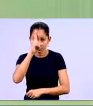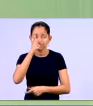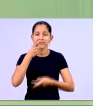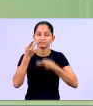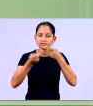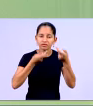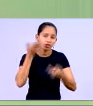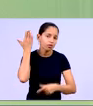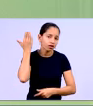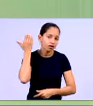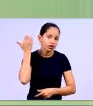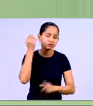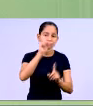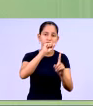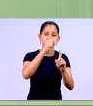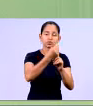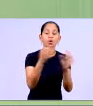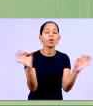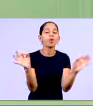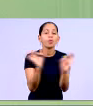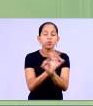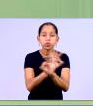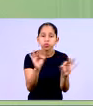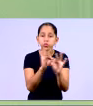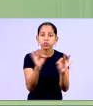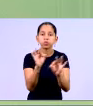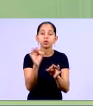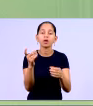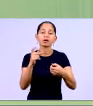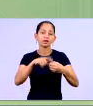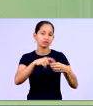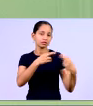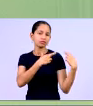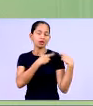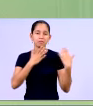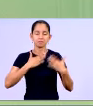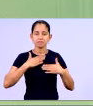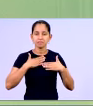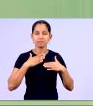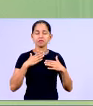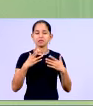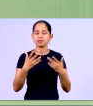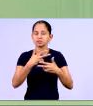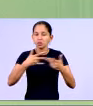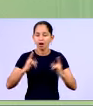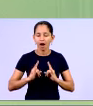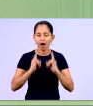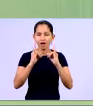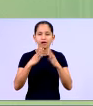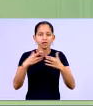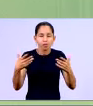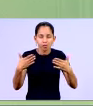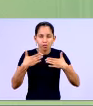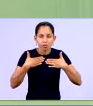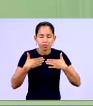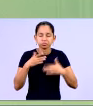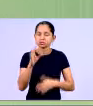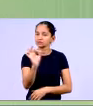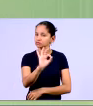que na sociedade nenhum dos sócios responde com os bens particulares pelas dívidas da